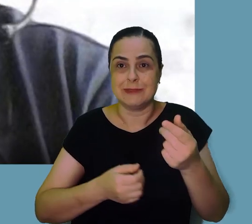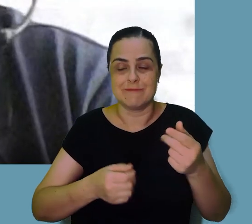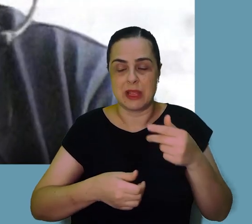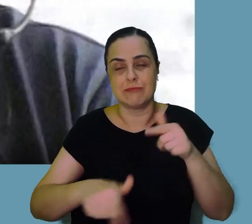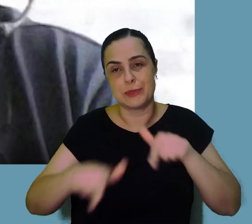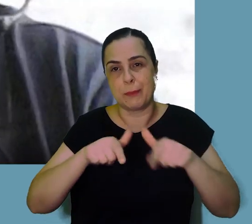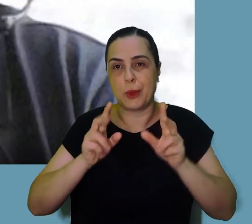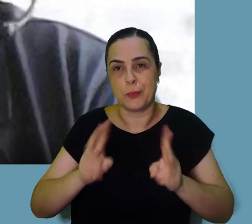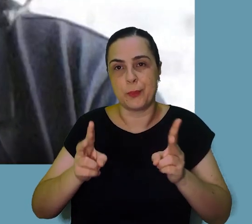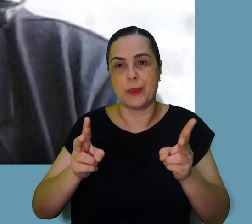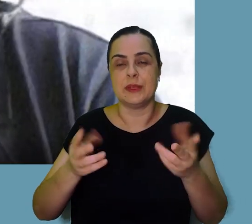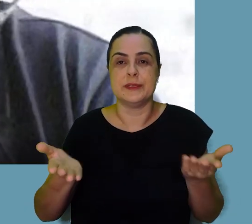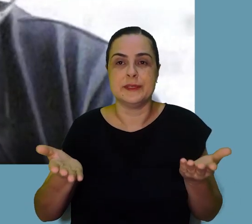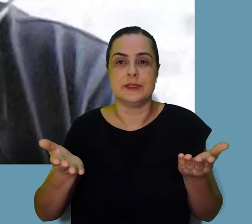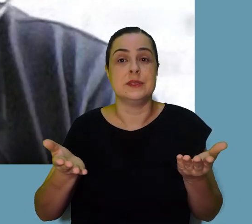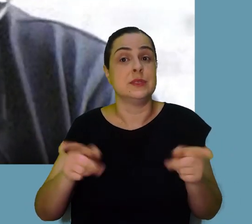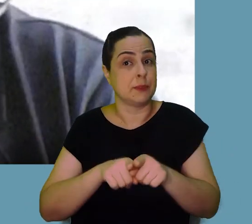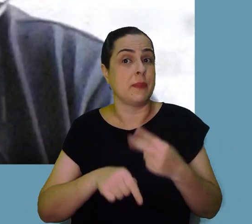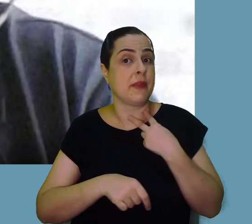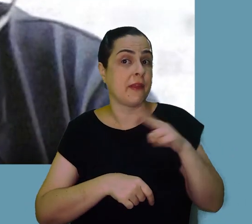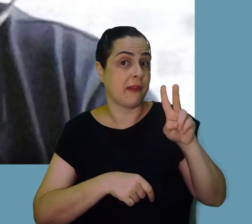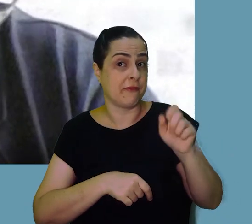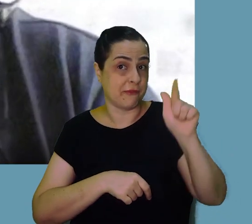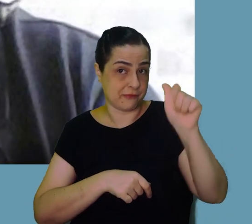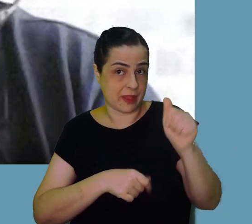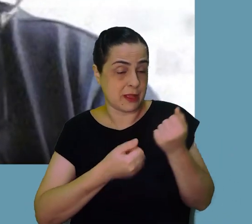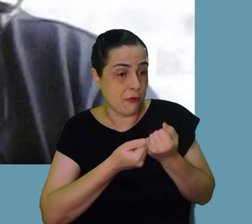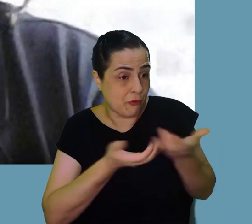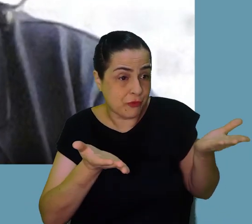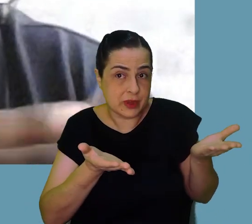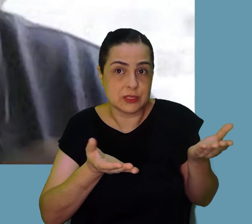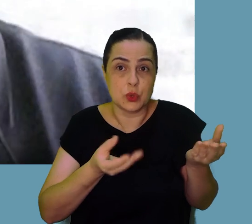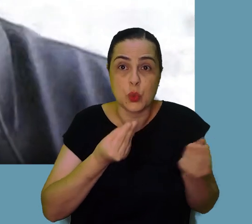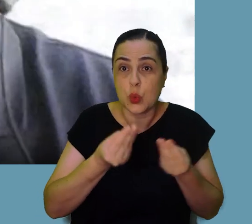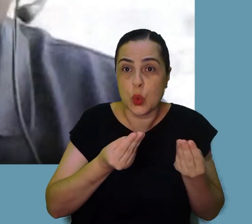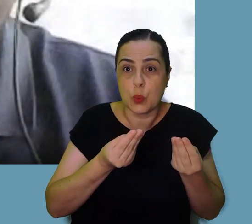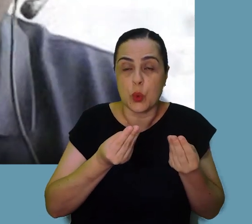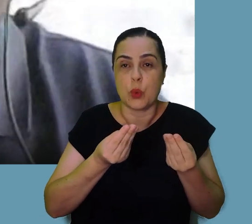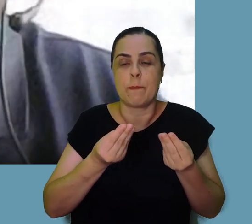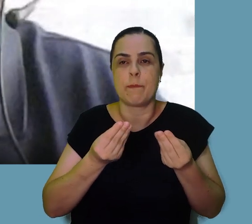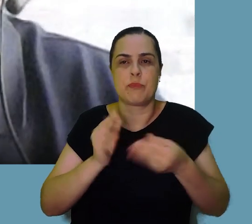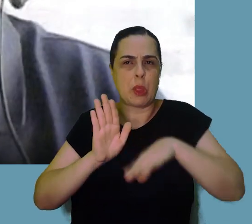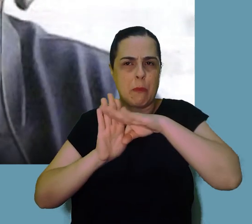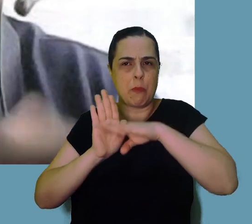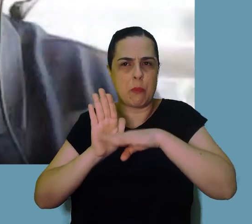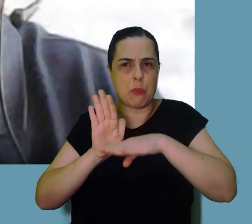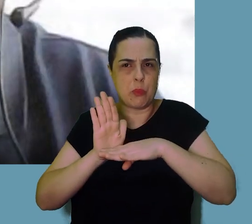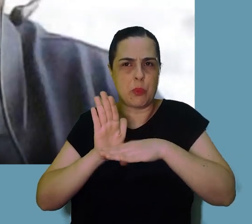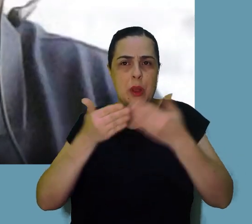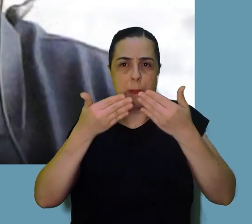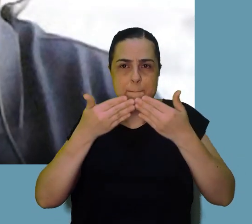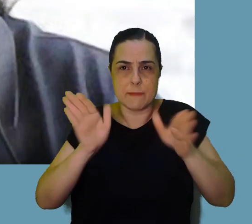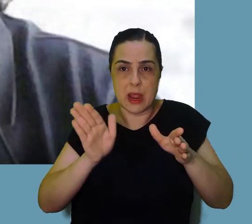ser utilizadas e disponibilizadas para esse grupo precisa ser feito antes da abertura do programa. Mas tem